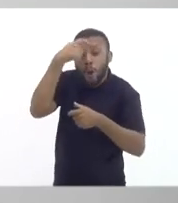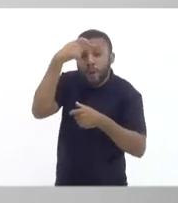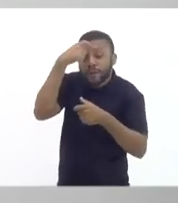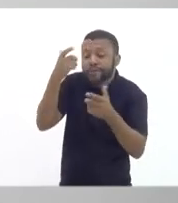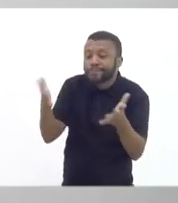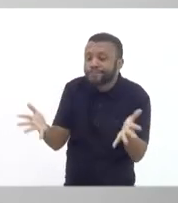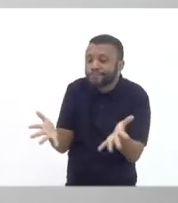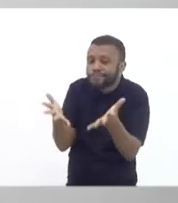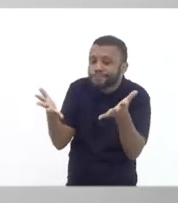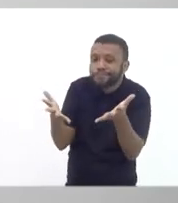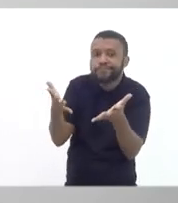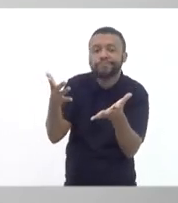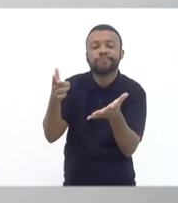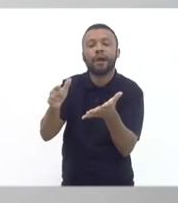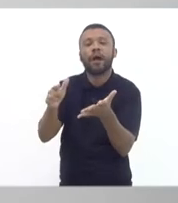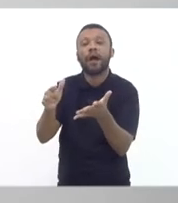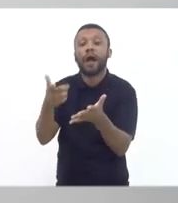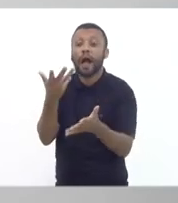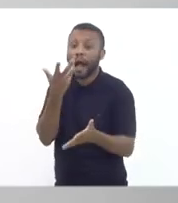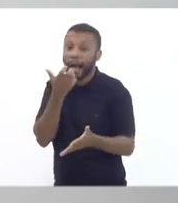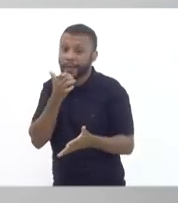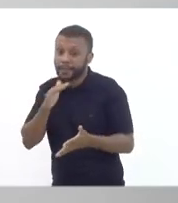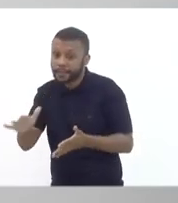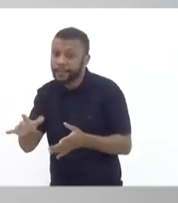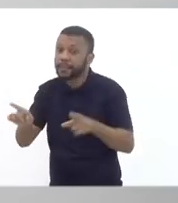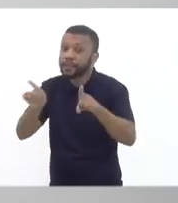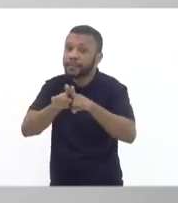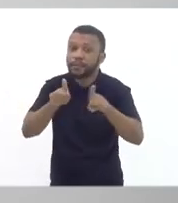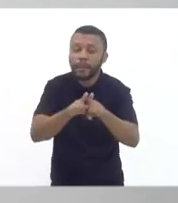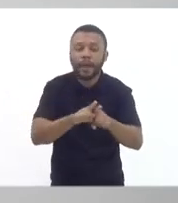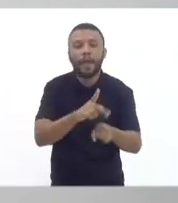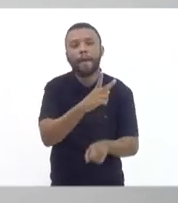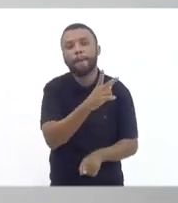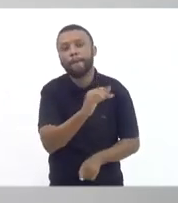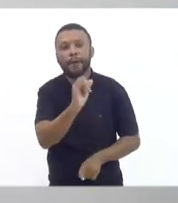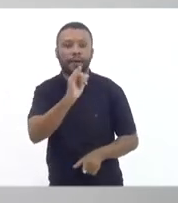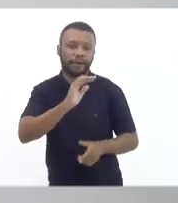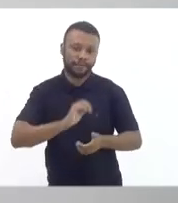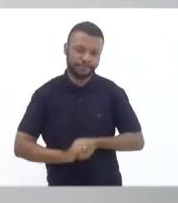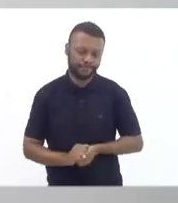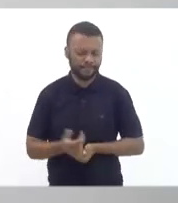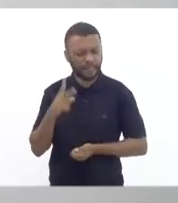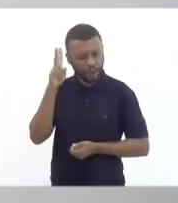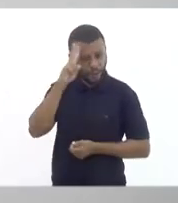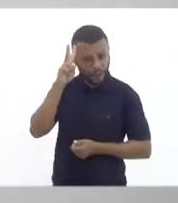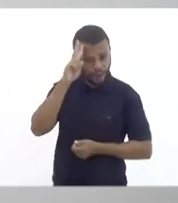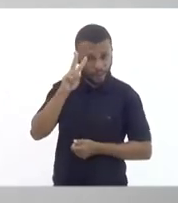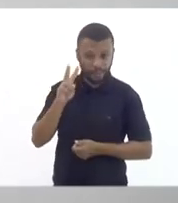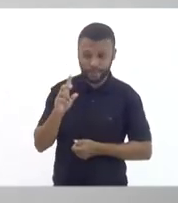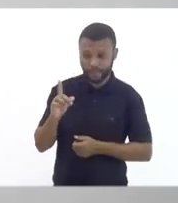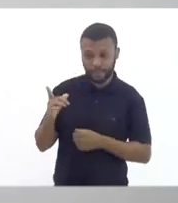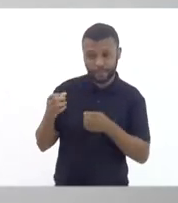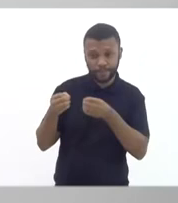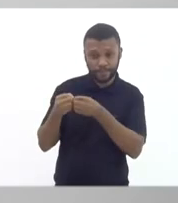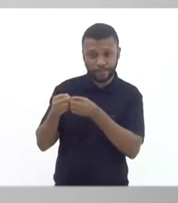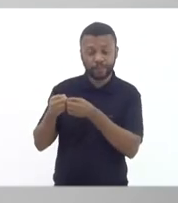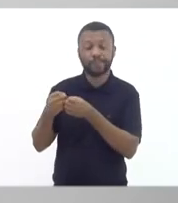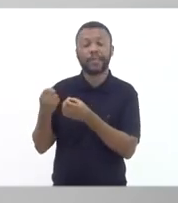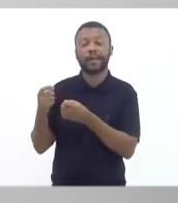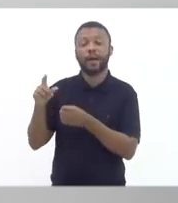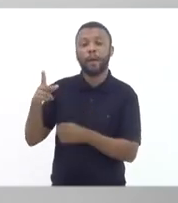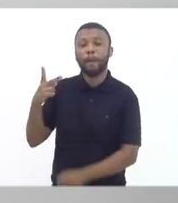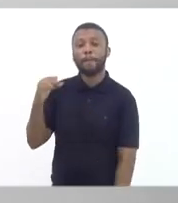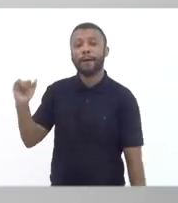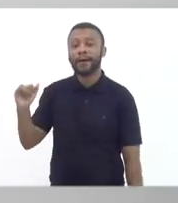crianças, mas os pais, né? Uma vizinha, um pai, ele deu de presente um coelhinho para